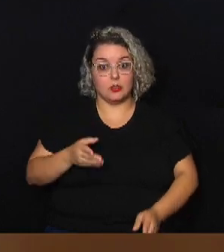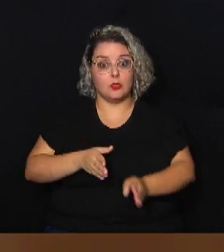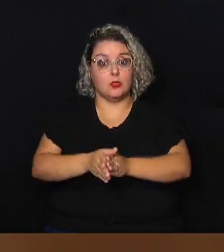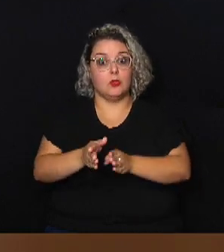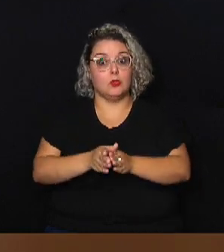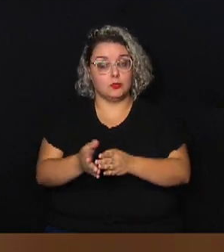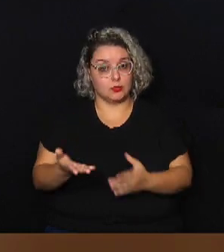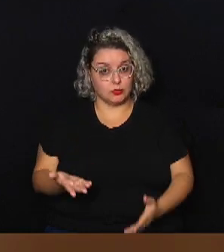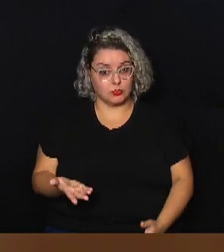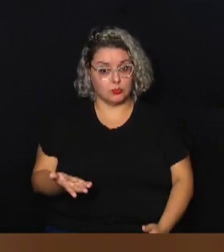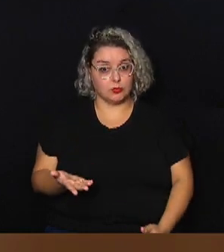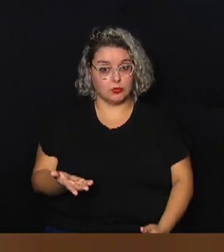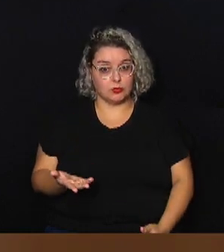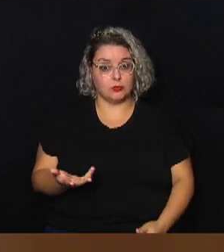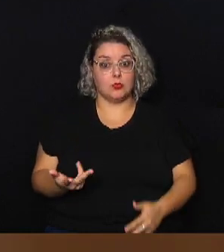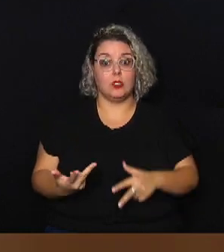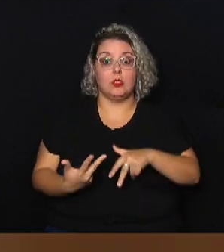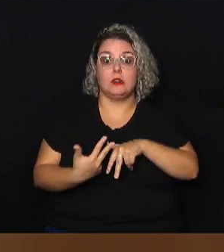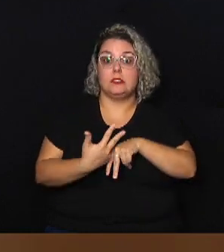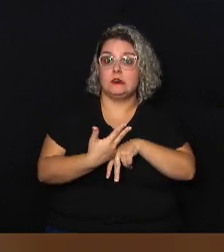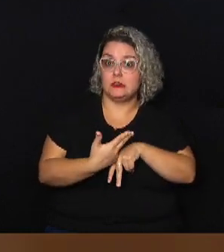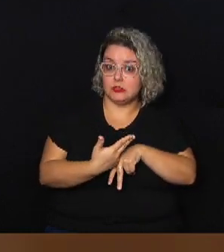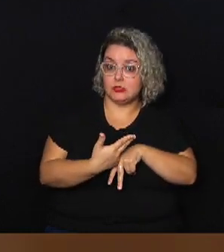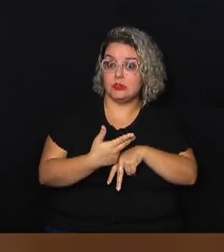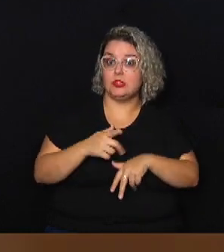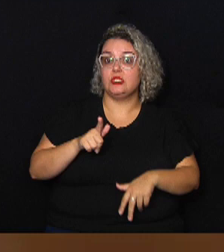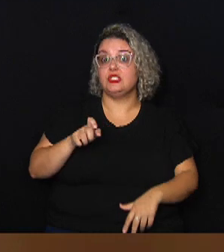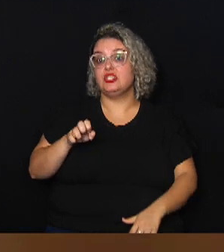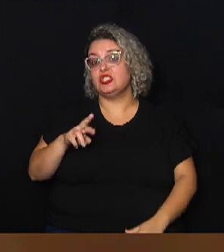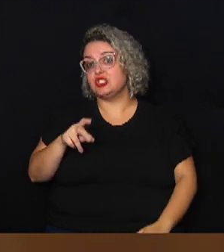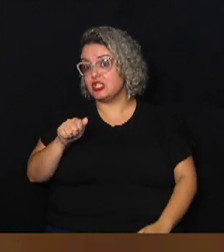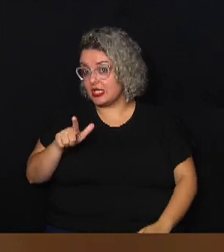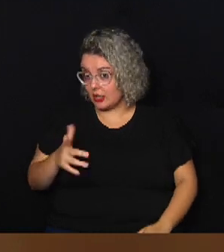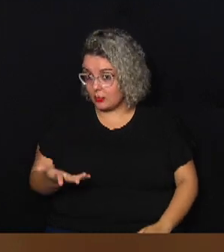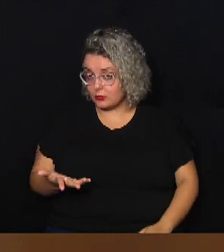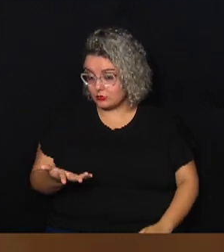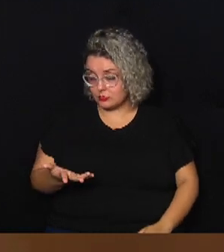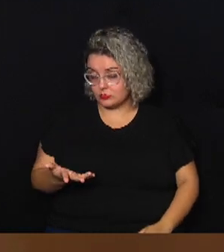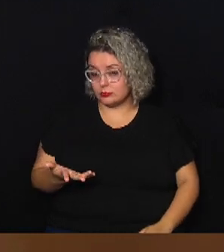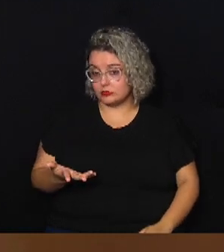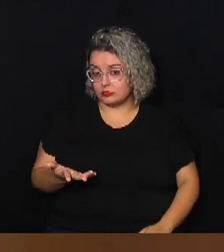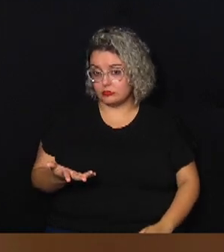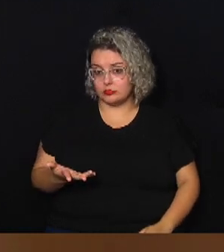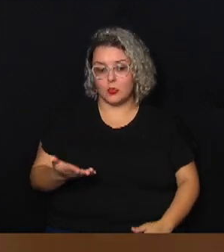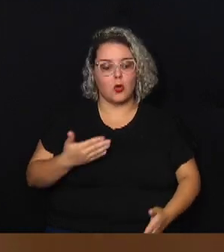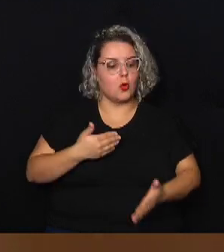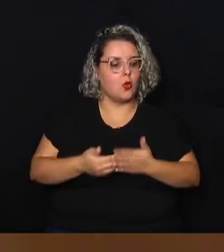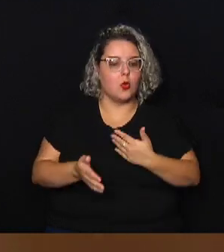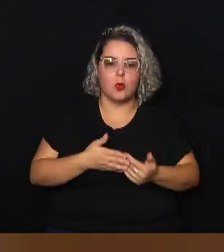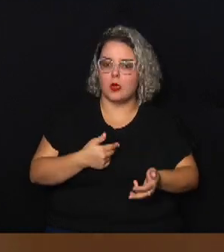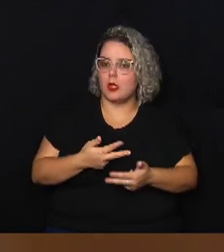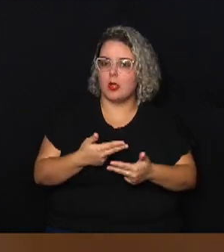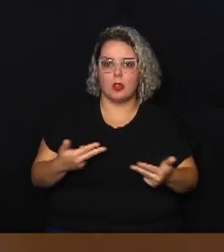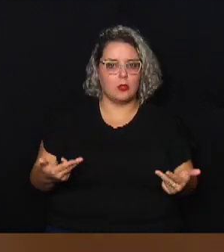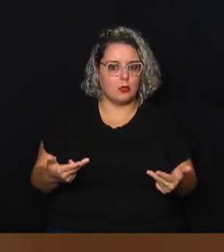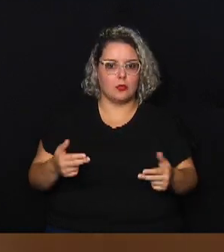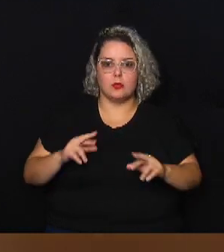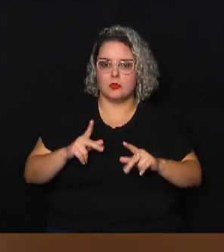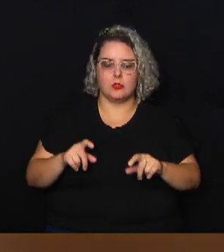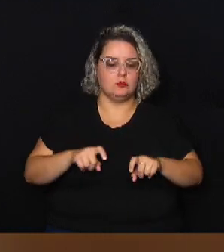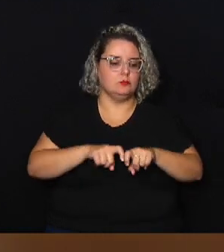menos cirurgião geral, né? Então, qualquer coisa diferente disso, ginecologista,